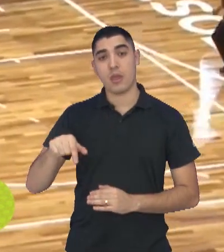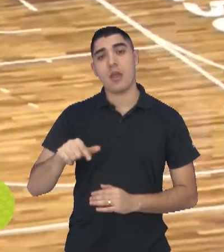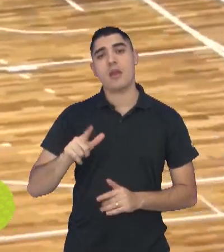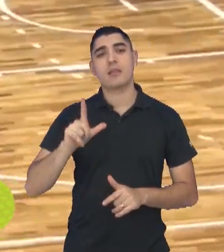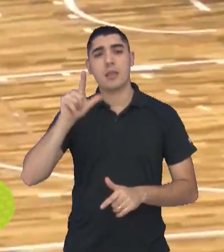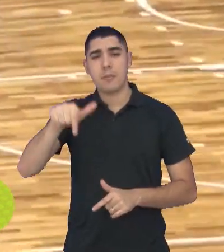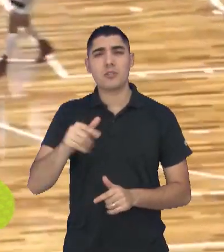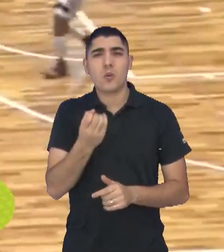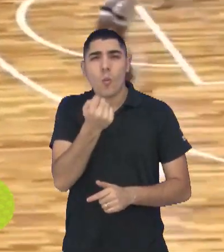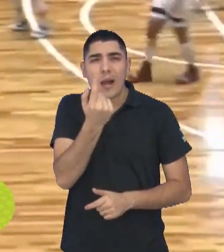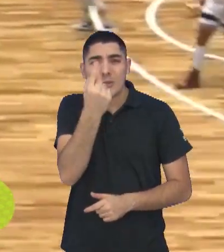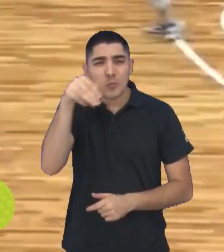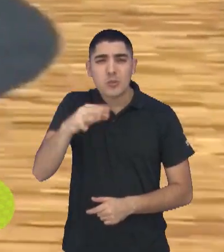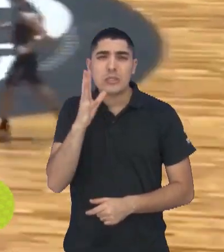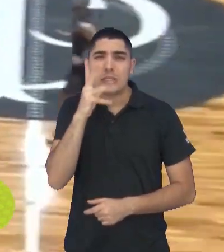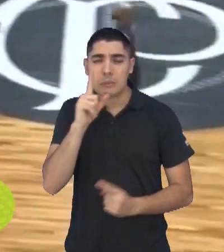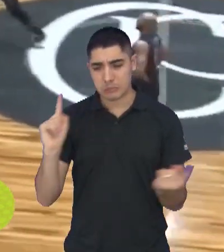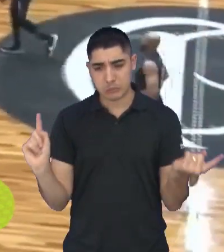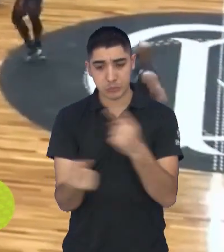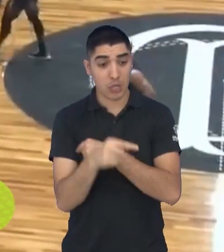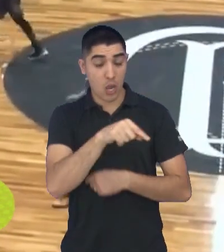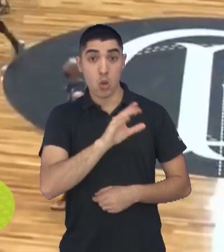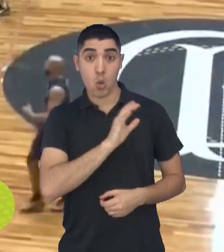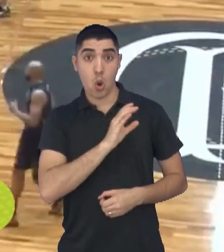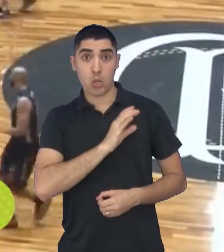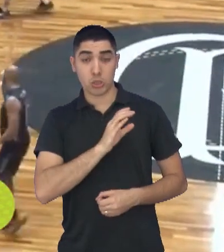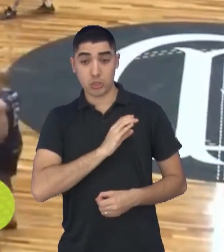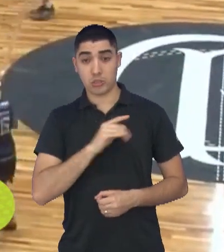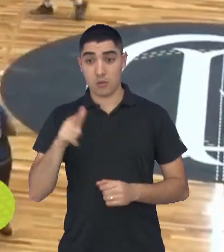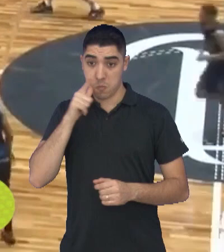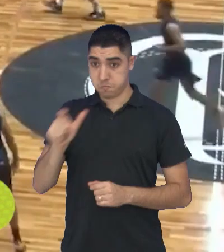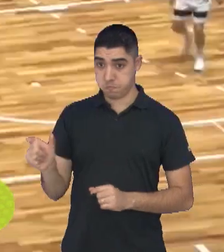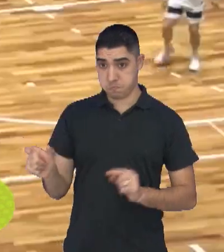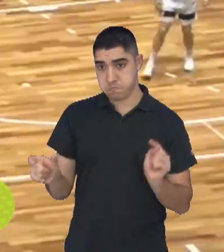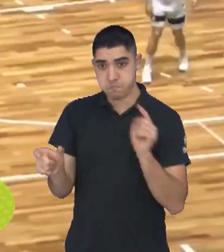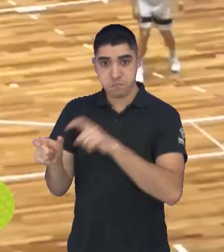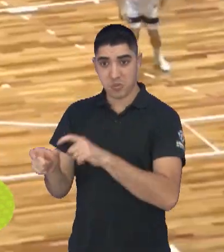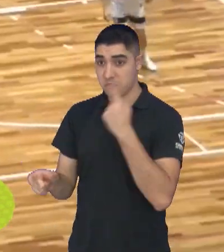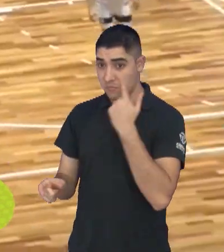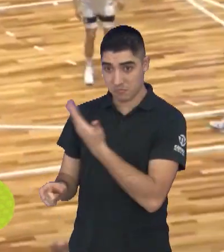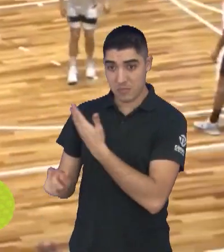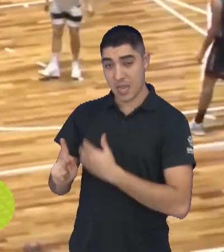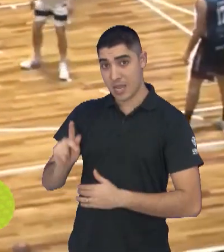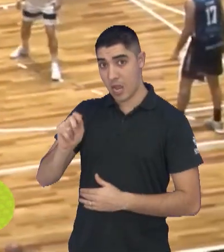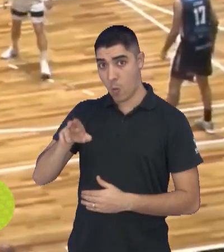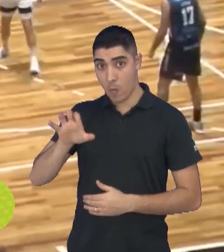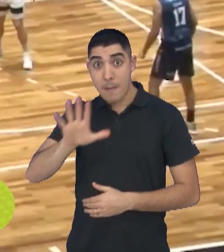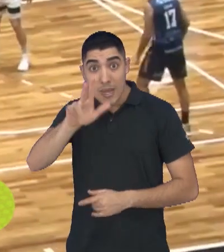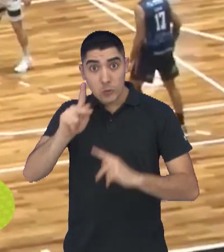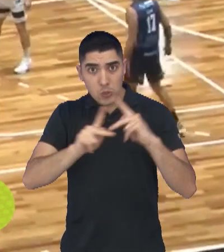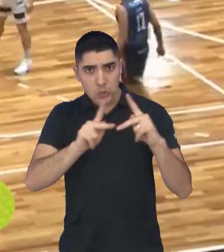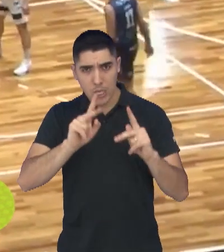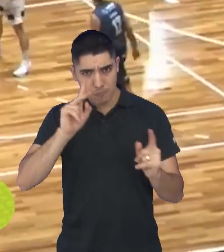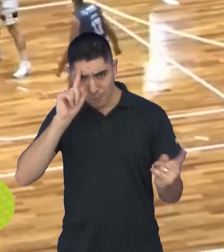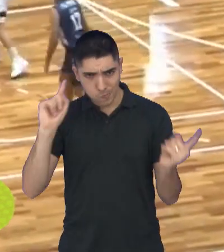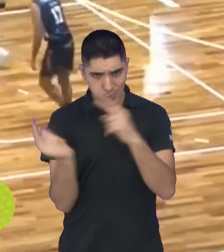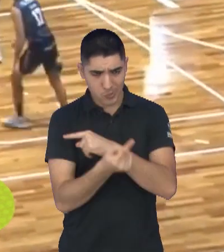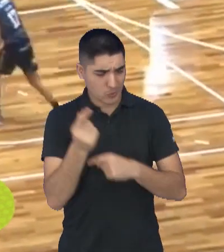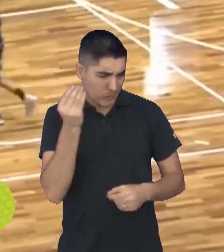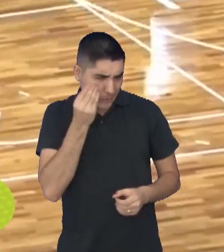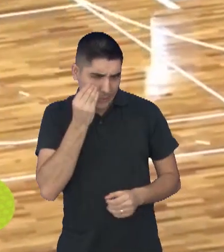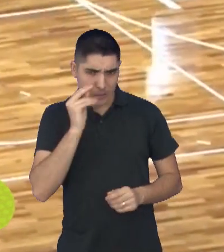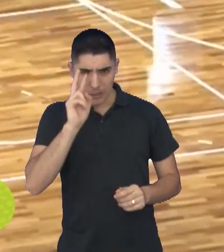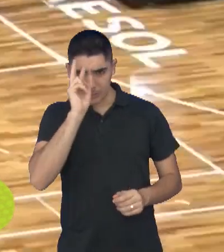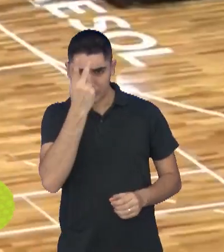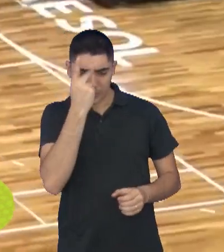quase 1 minuto e meio para sair e foi para o Corinthians, com Cauê Borges. Mas foi o São José que começou a dominar as ações no